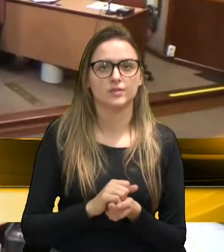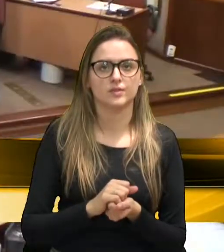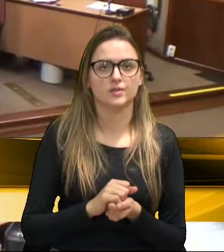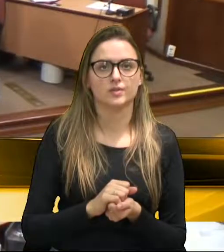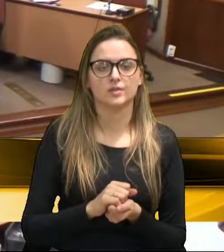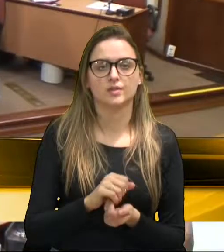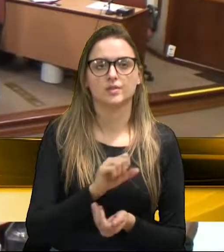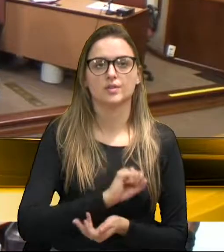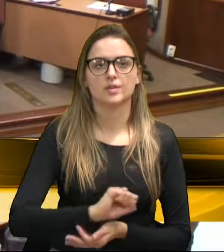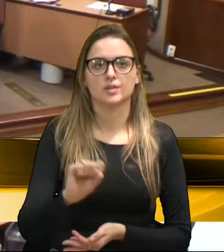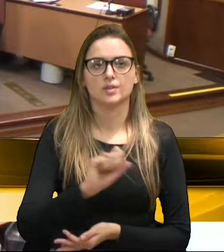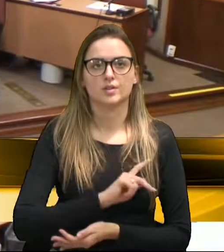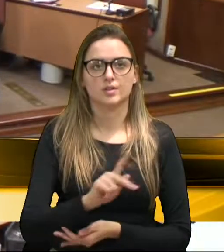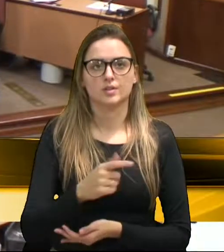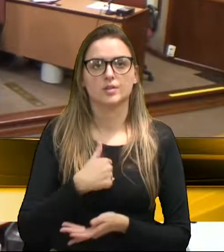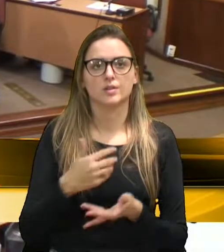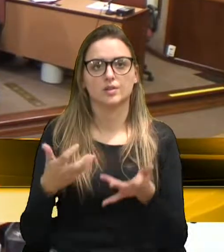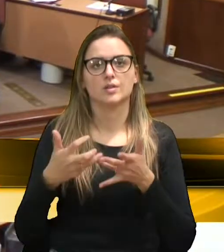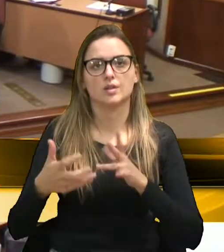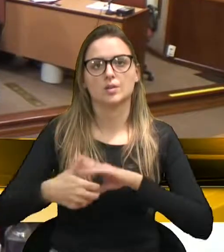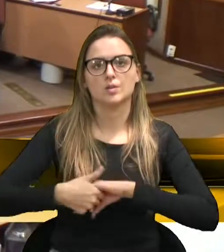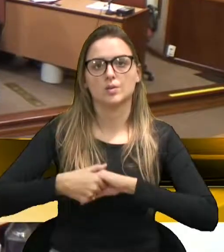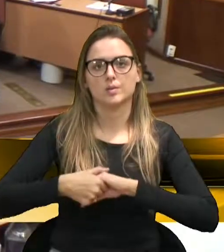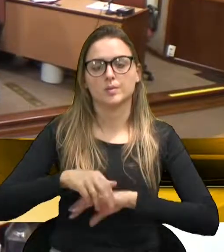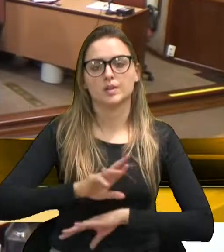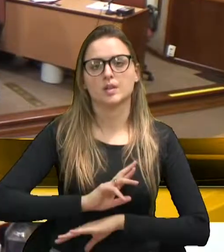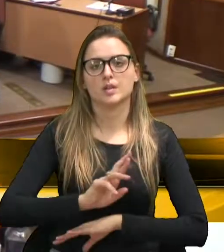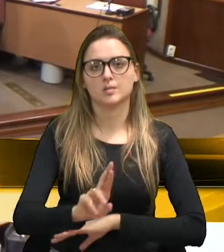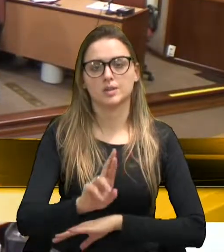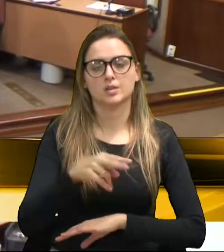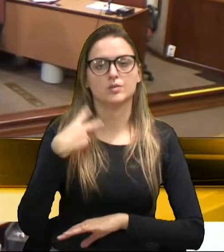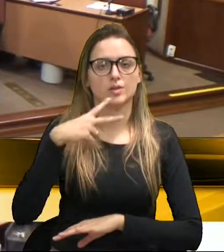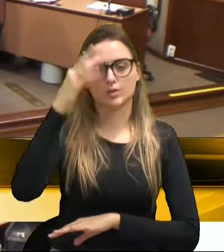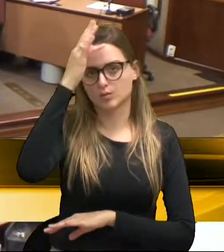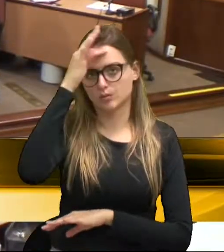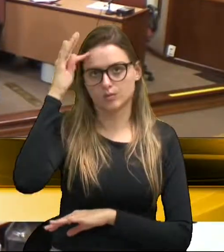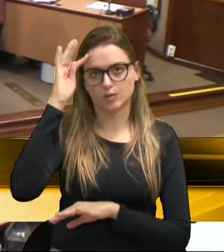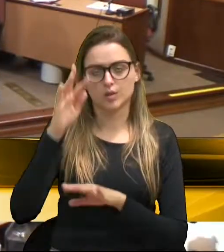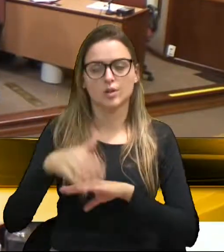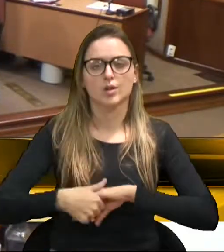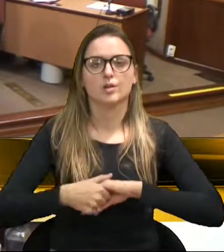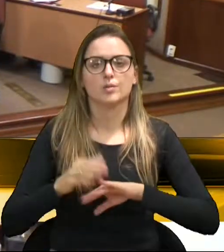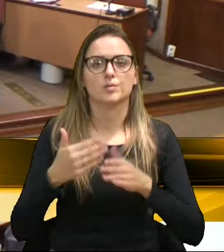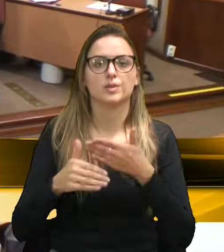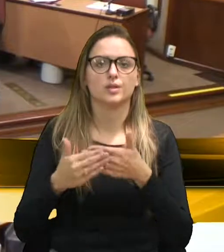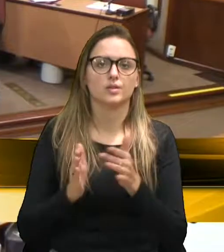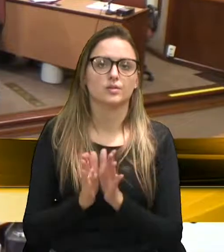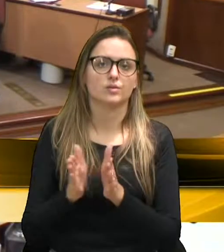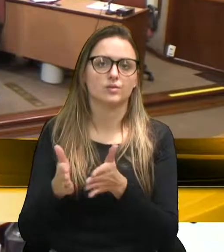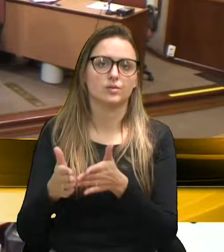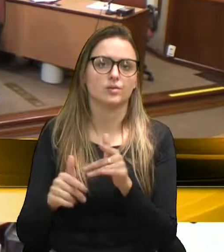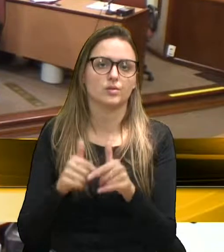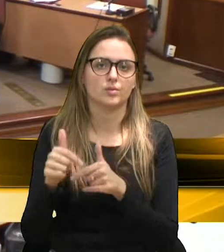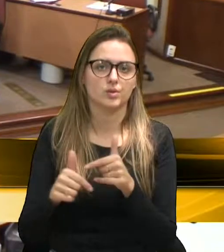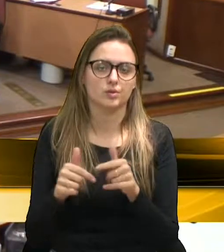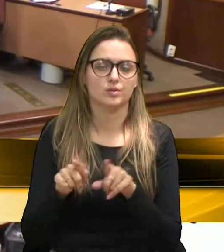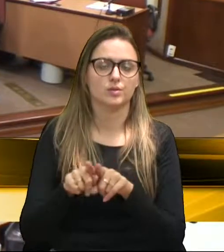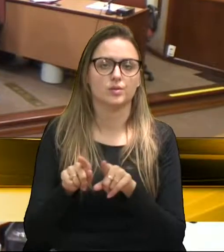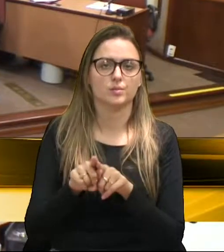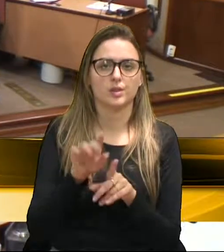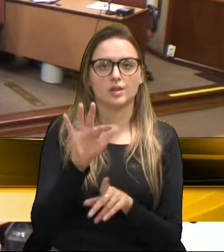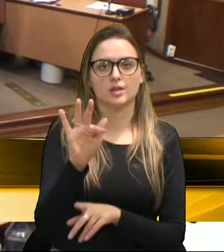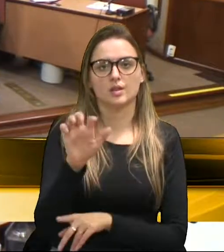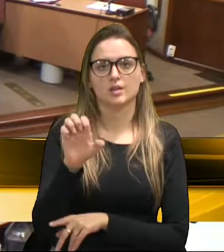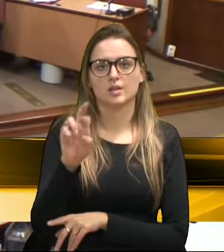Senhor presidente, quero cumprimentar, em nome do vereador Toigo, toda a comissão, assessoria